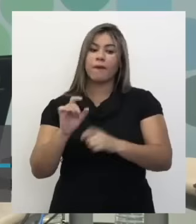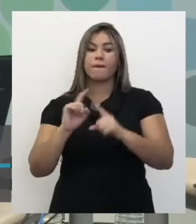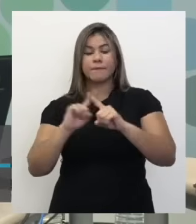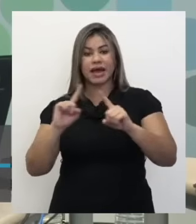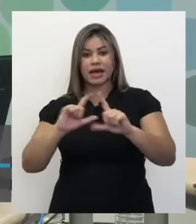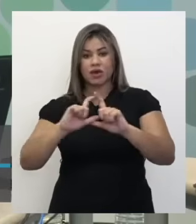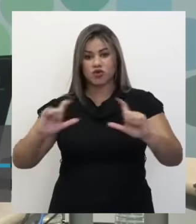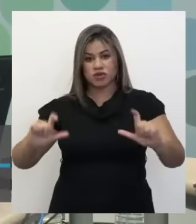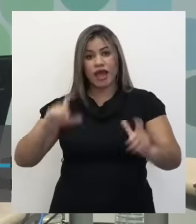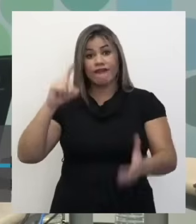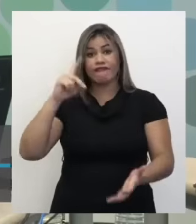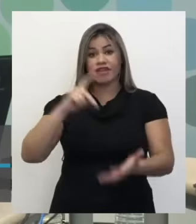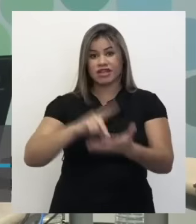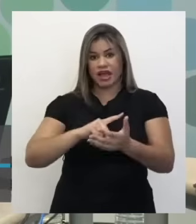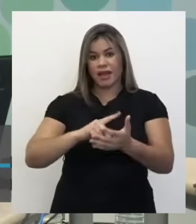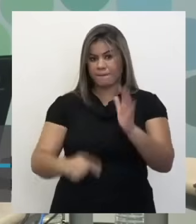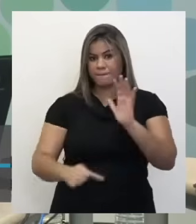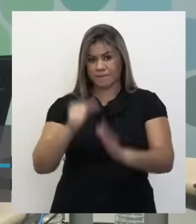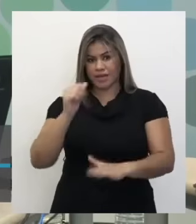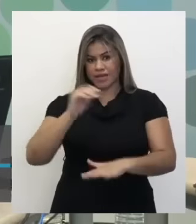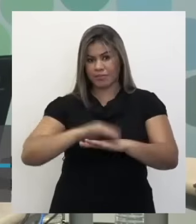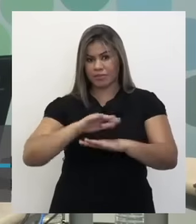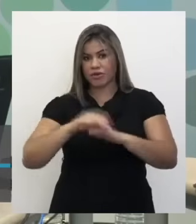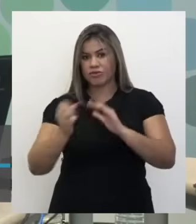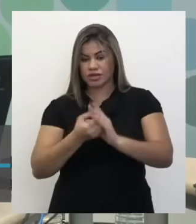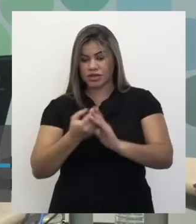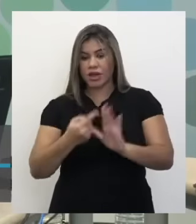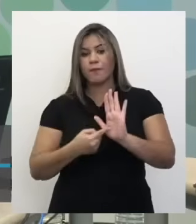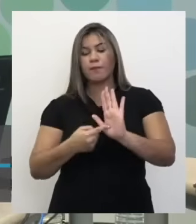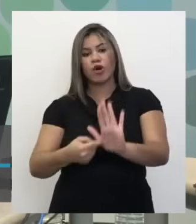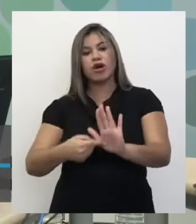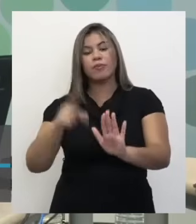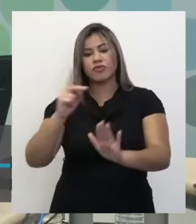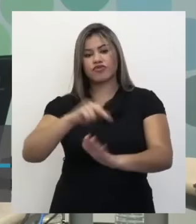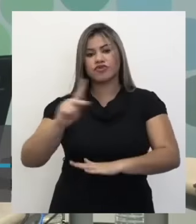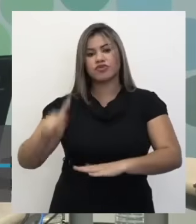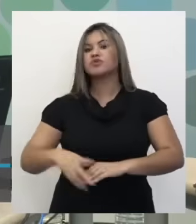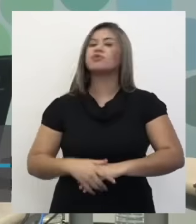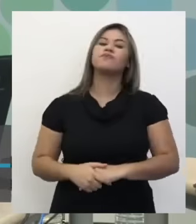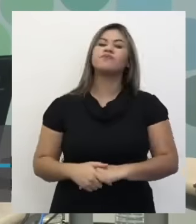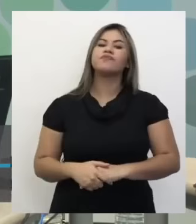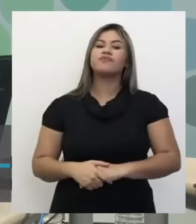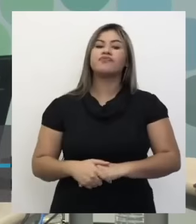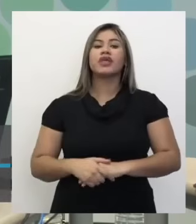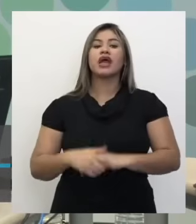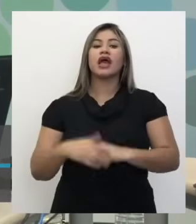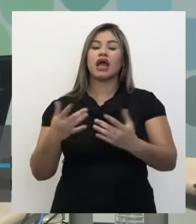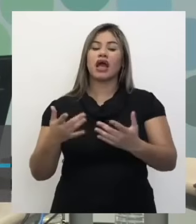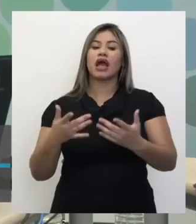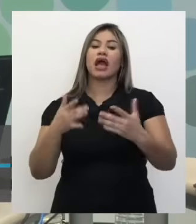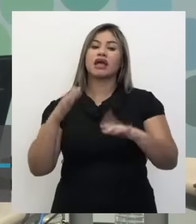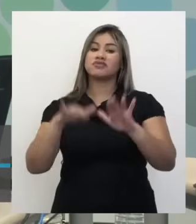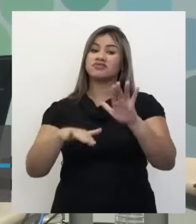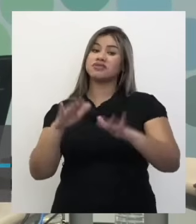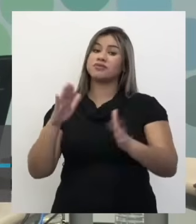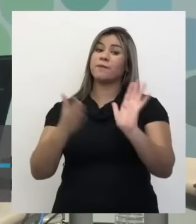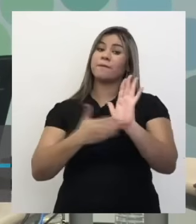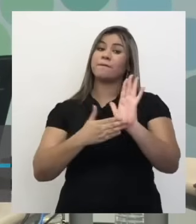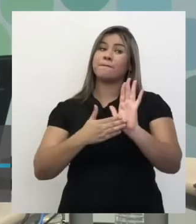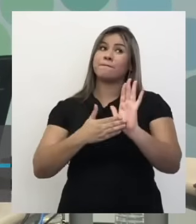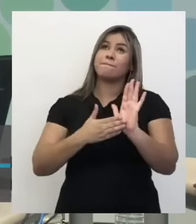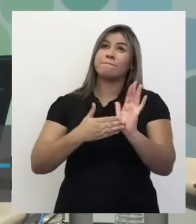tirinha original aí, pode mostrar para a Pro que talvez ela esteja invertida aí. Mas pode ser algo de propósito também para a gente fazer essa